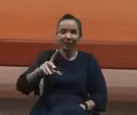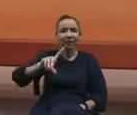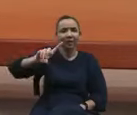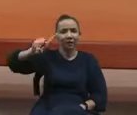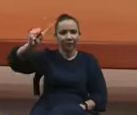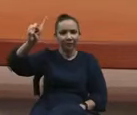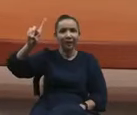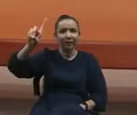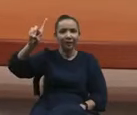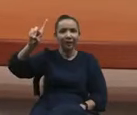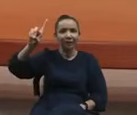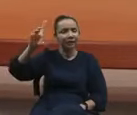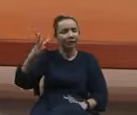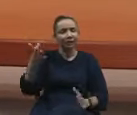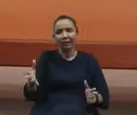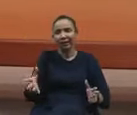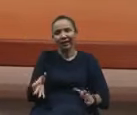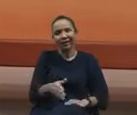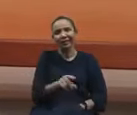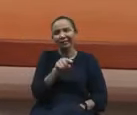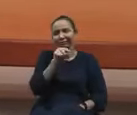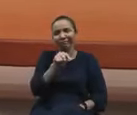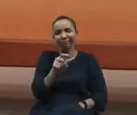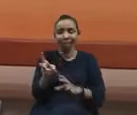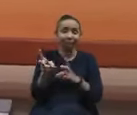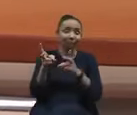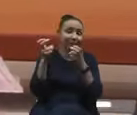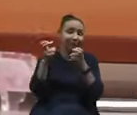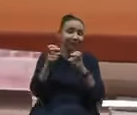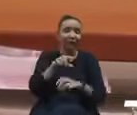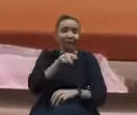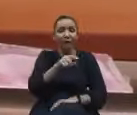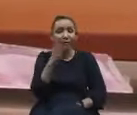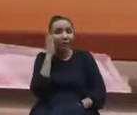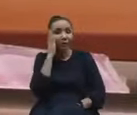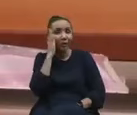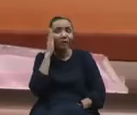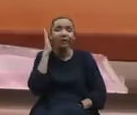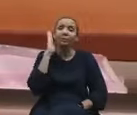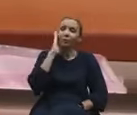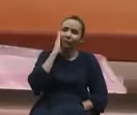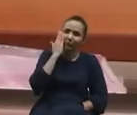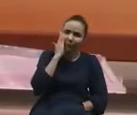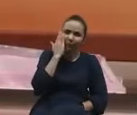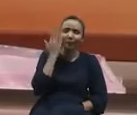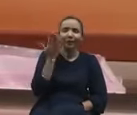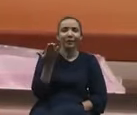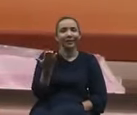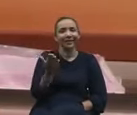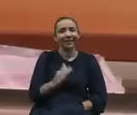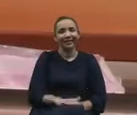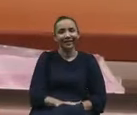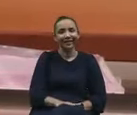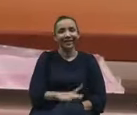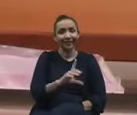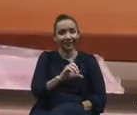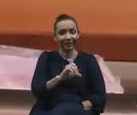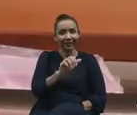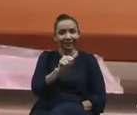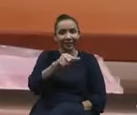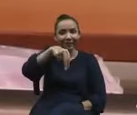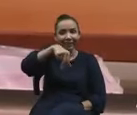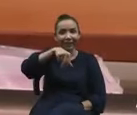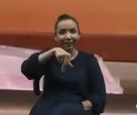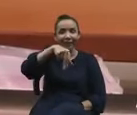Bíblia e observem bem observem bem está aí no texto Daniel vivu Sobre Natural irmão quando ele entra